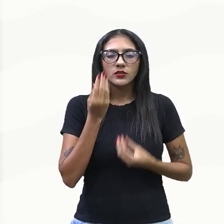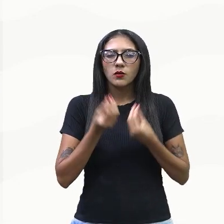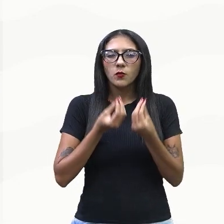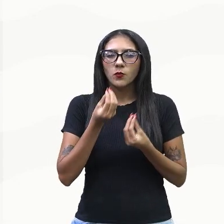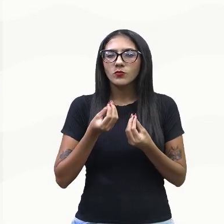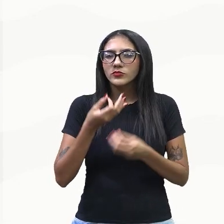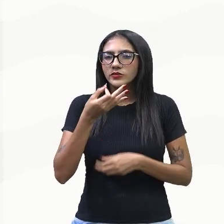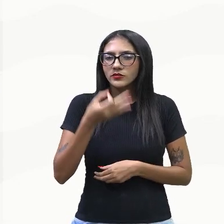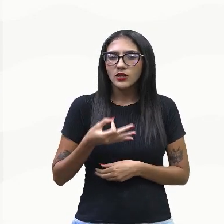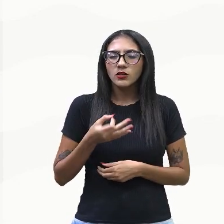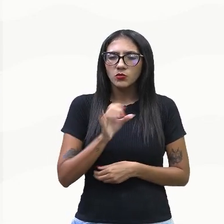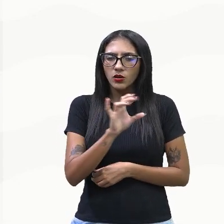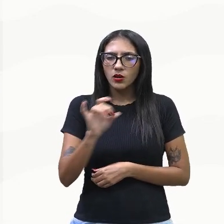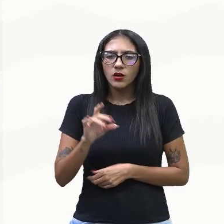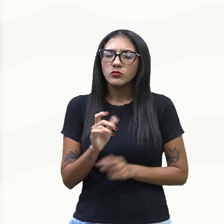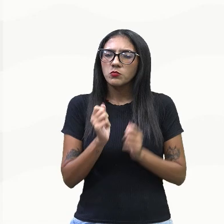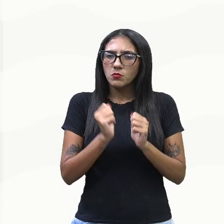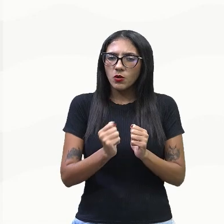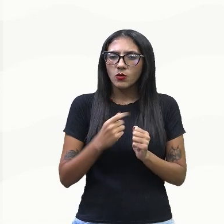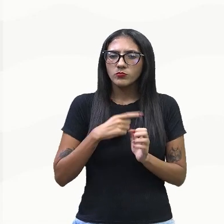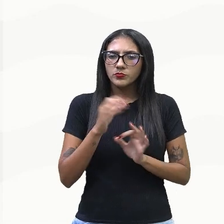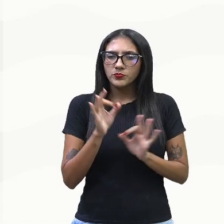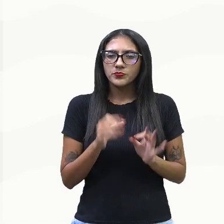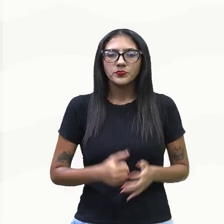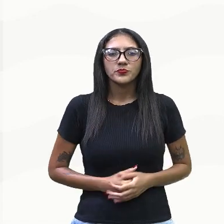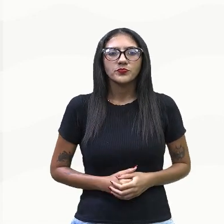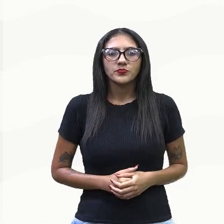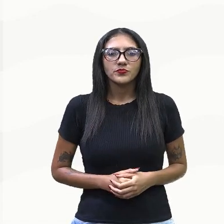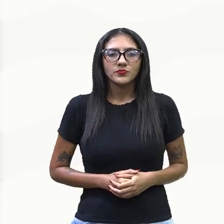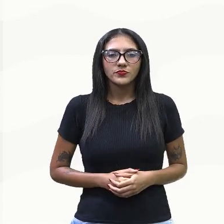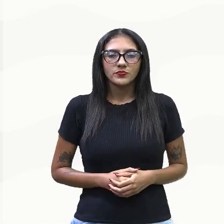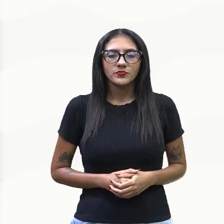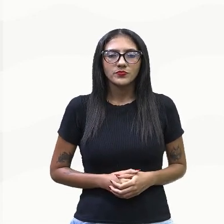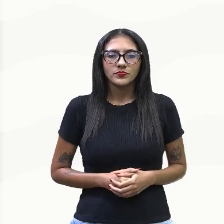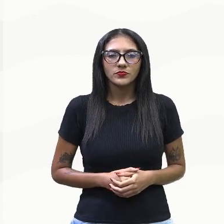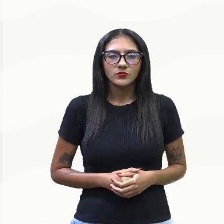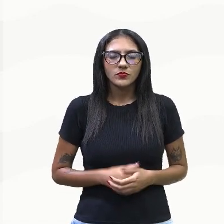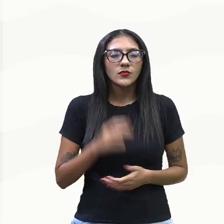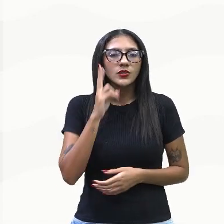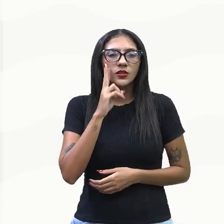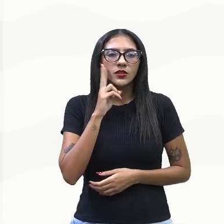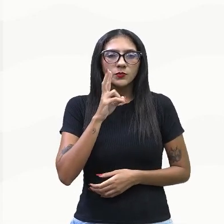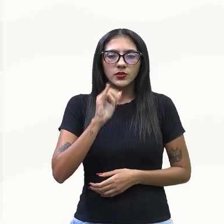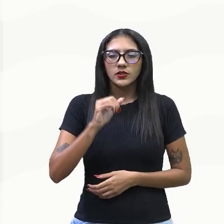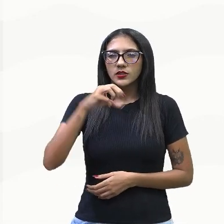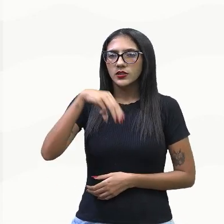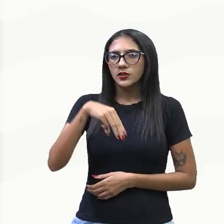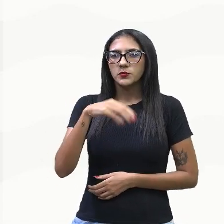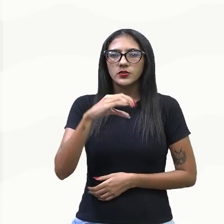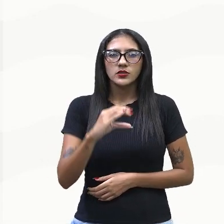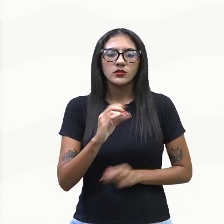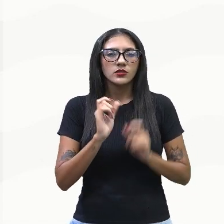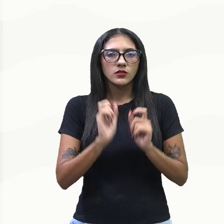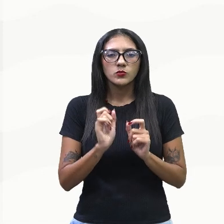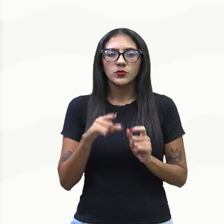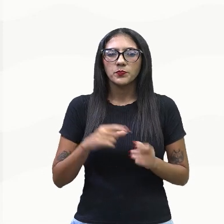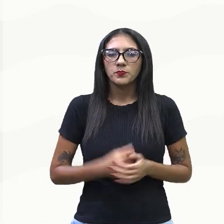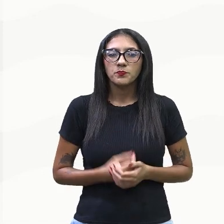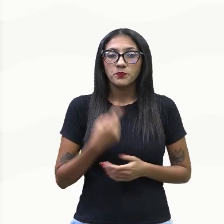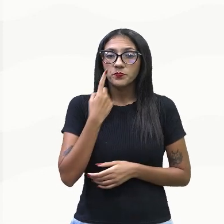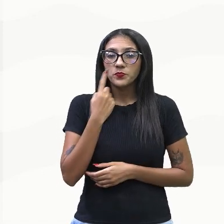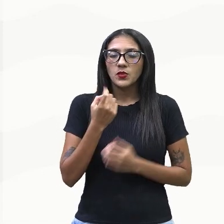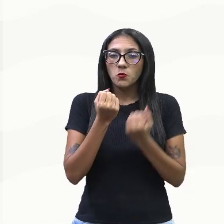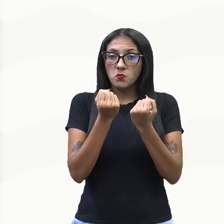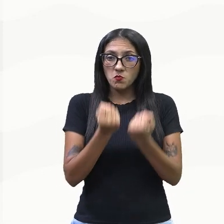que cada um pode fazer o seu IMC. Nós temos aqui, veja, IMC o que é mesmo? É o peso, aqui está o peso, o